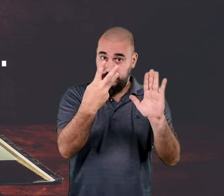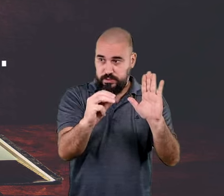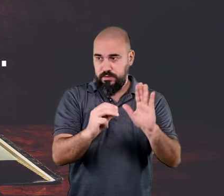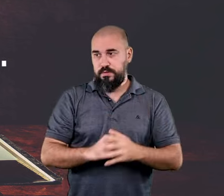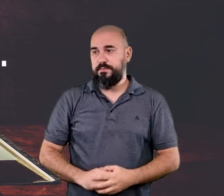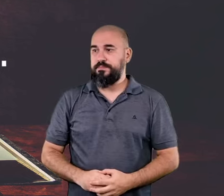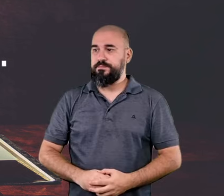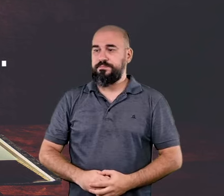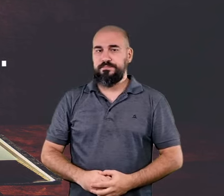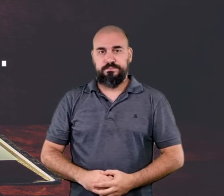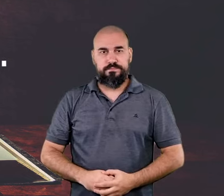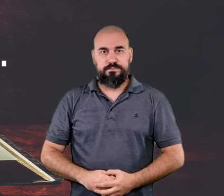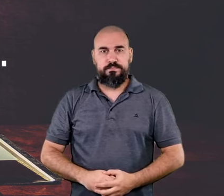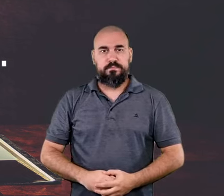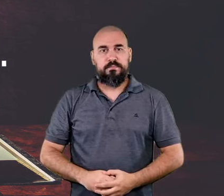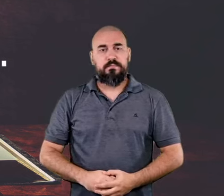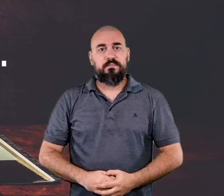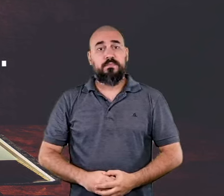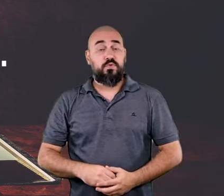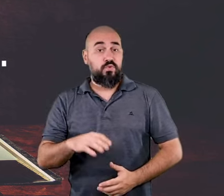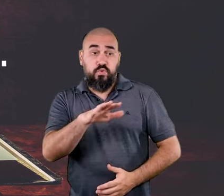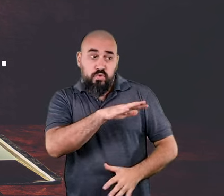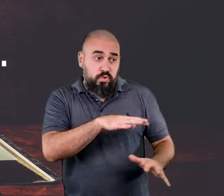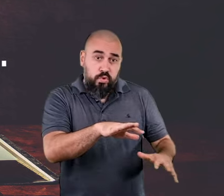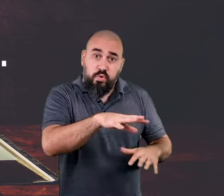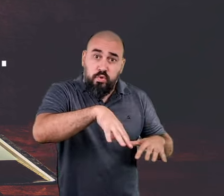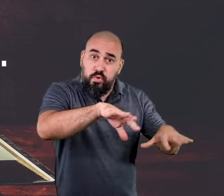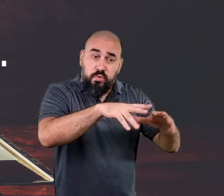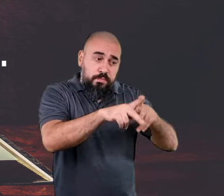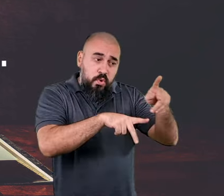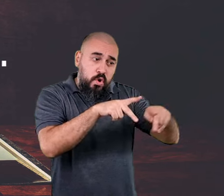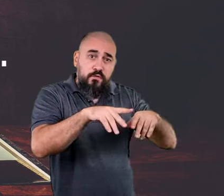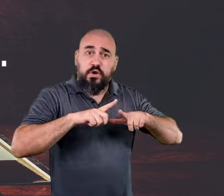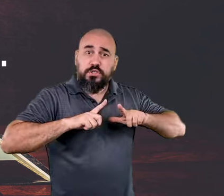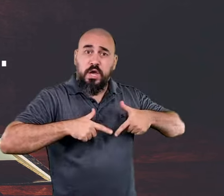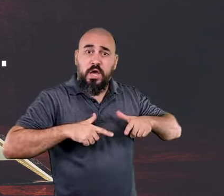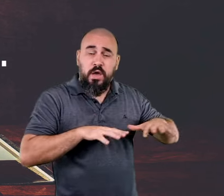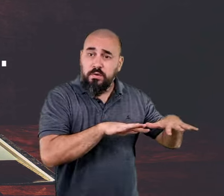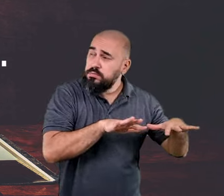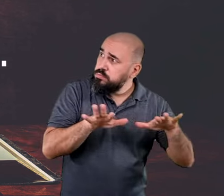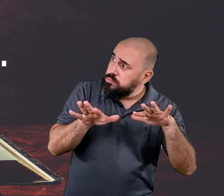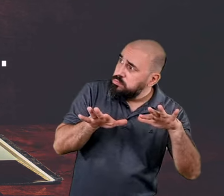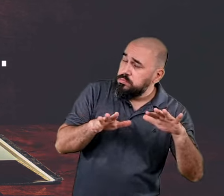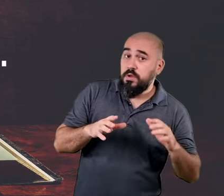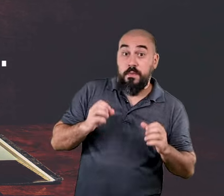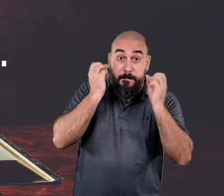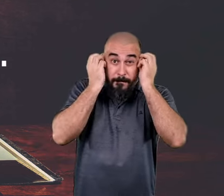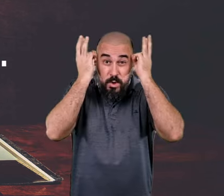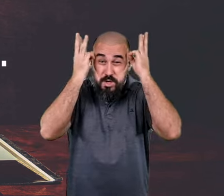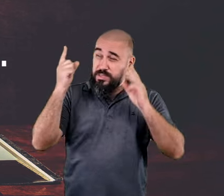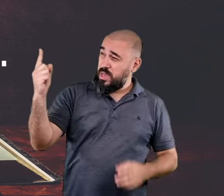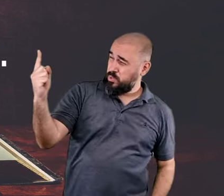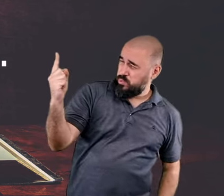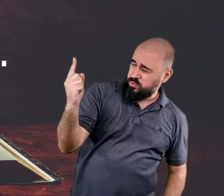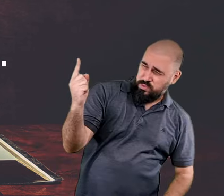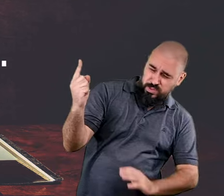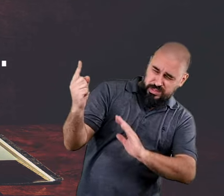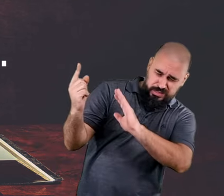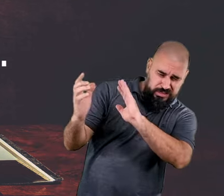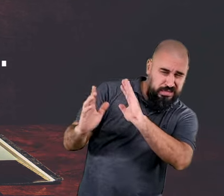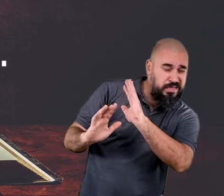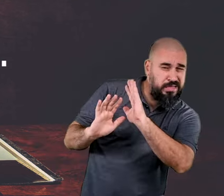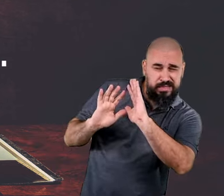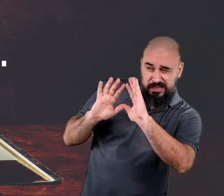e todos os filhos de Israel olharam para Moisés, eis que a pele do seu rosto